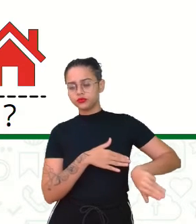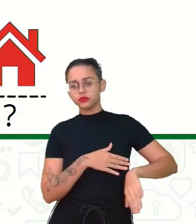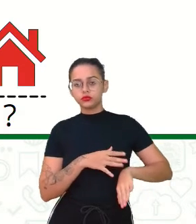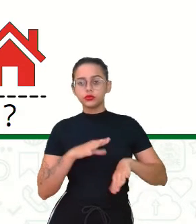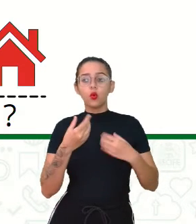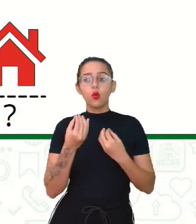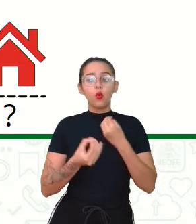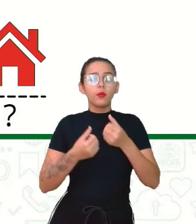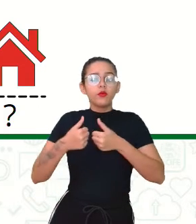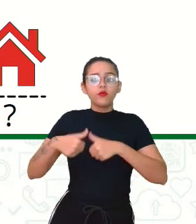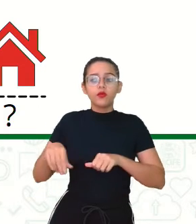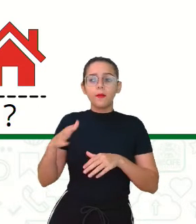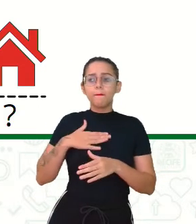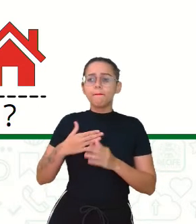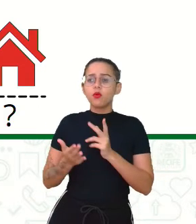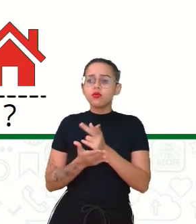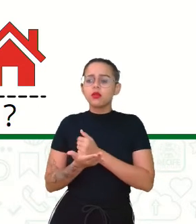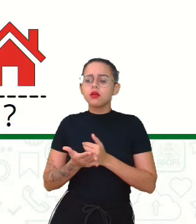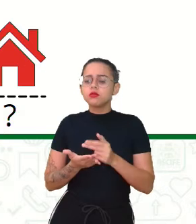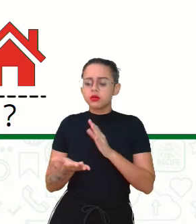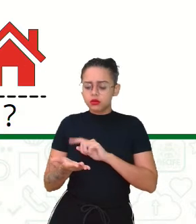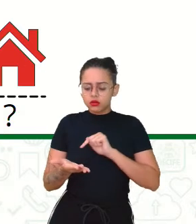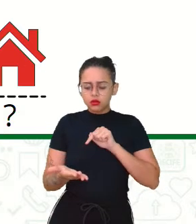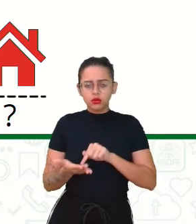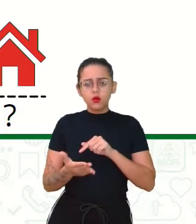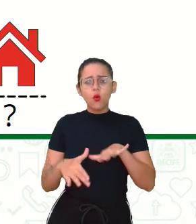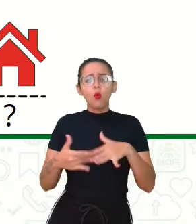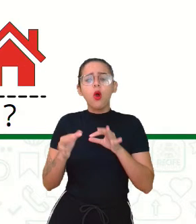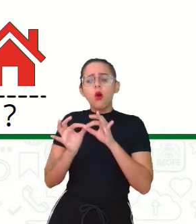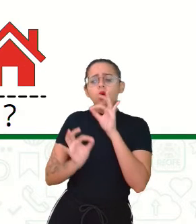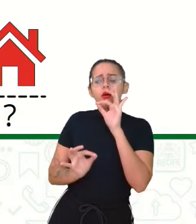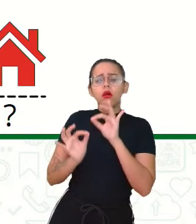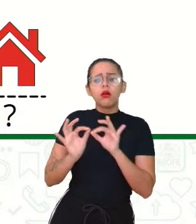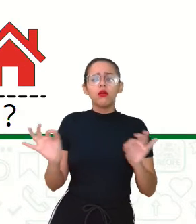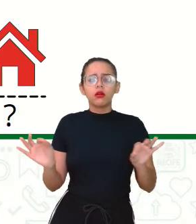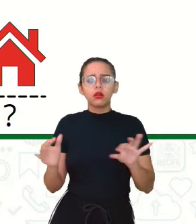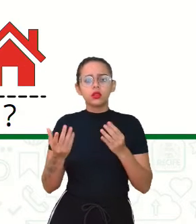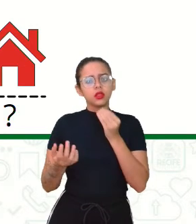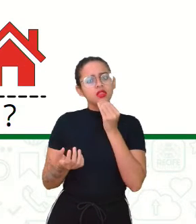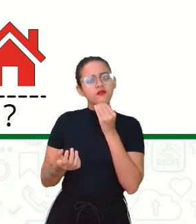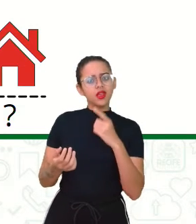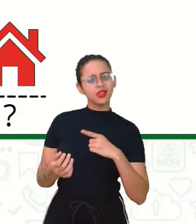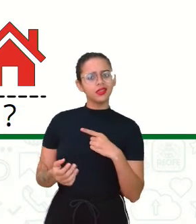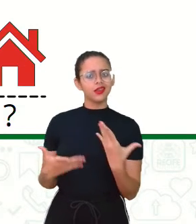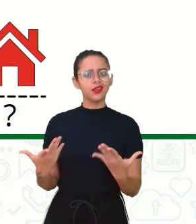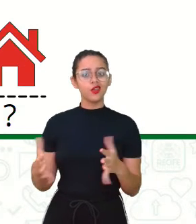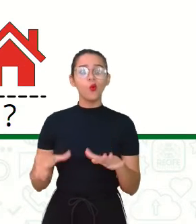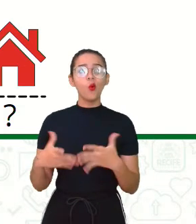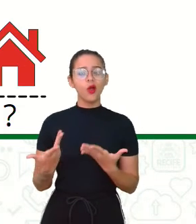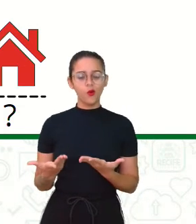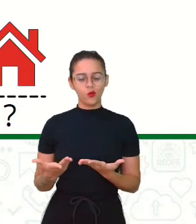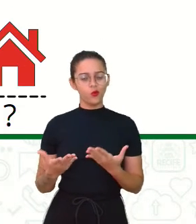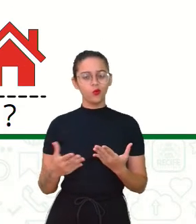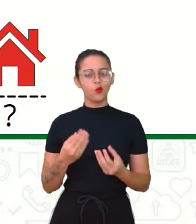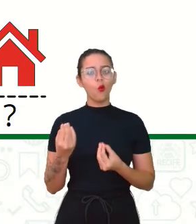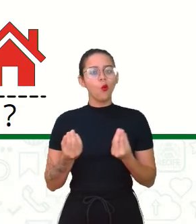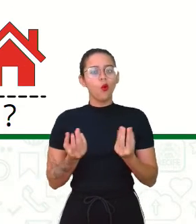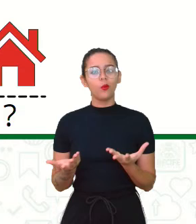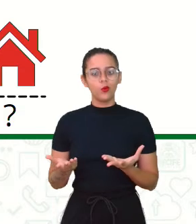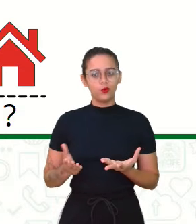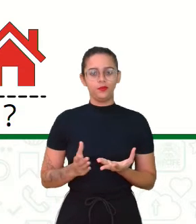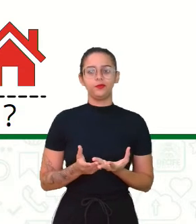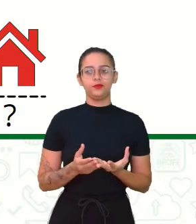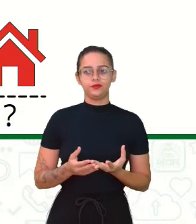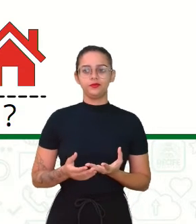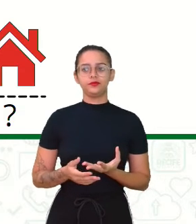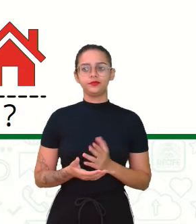que ficaria aquele meu desenho no caderno? Qual altura deveria ter no meu caderno? Qual largura deveria ter no meu caderno o